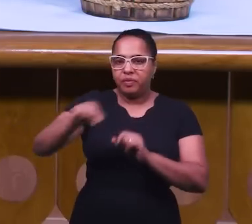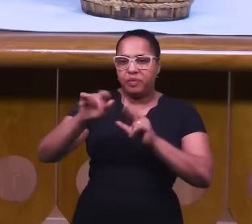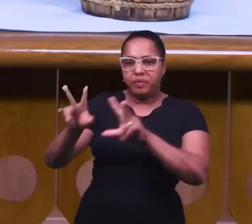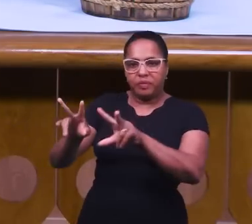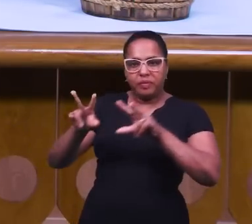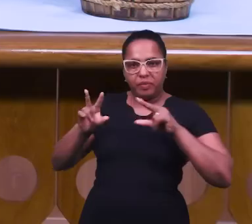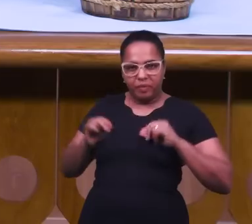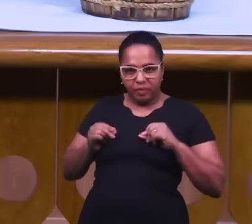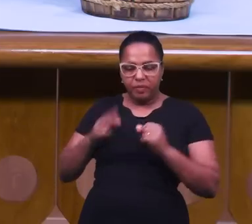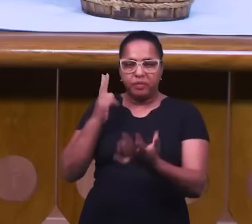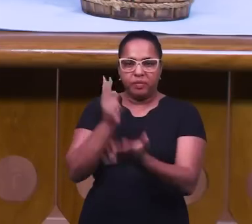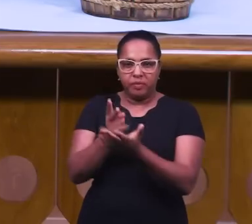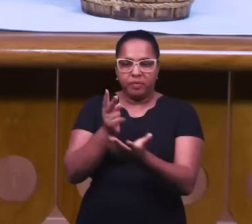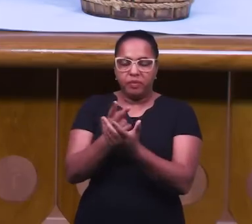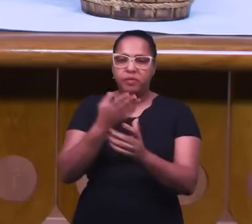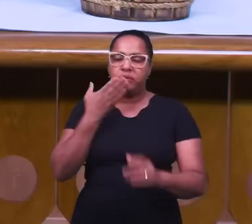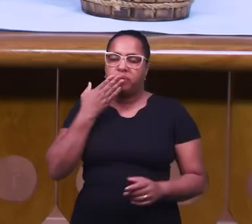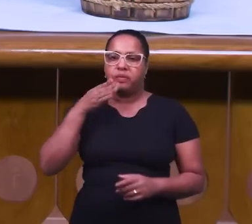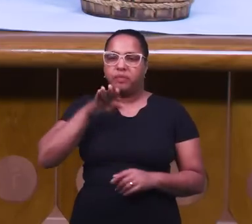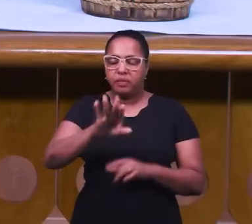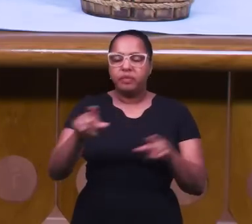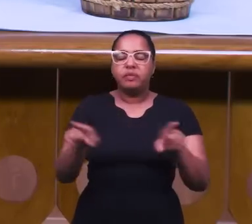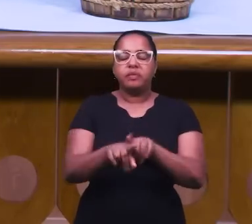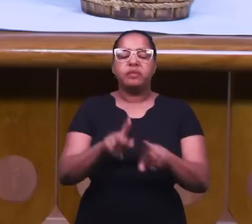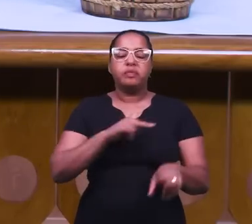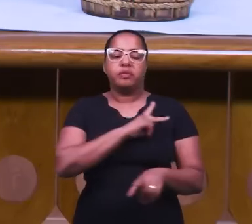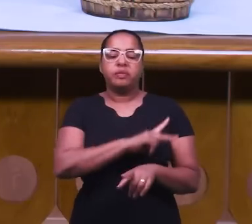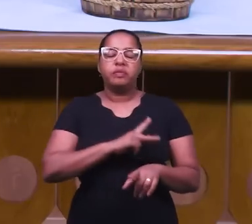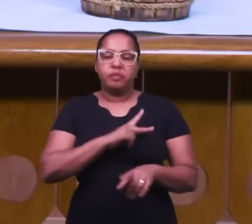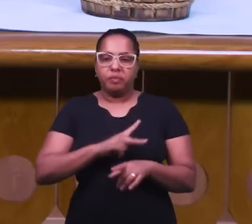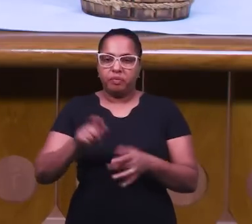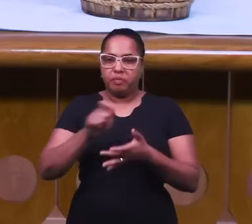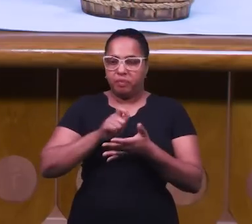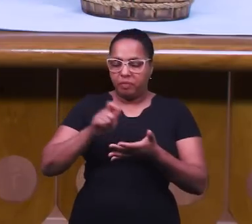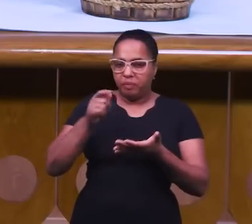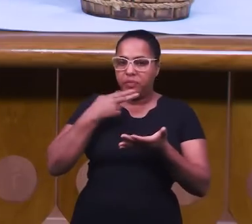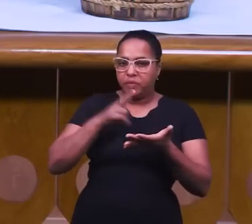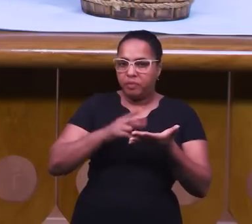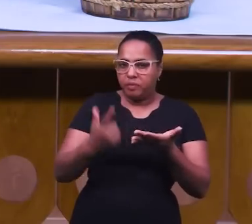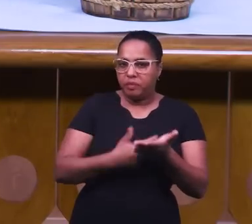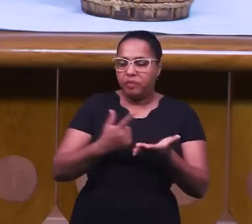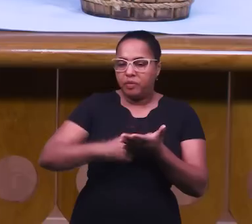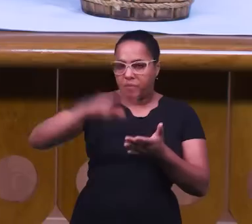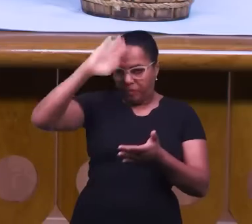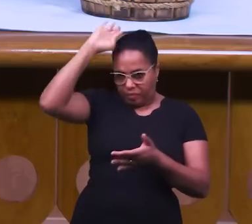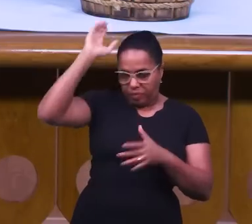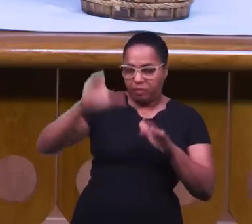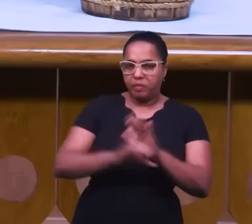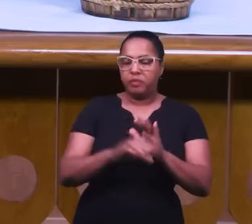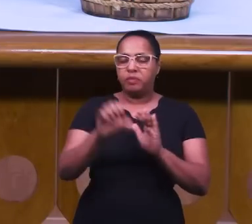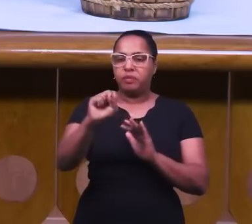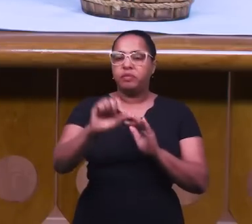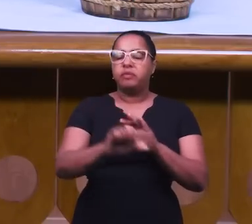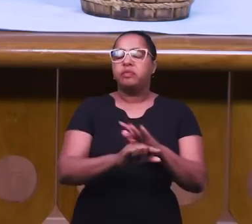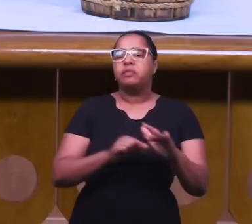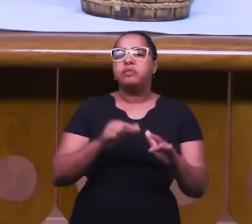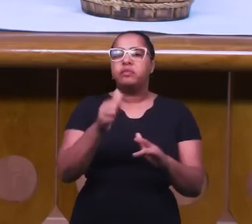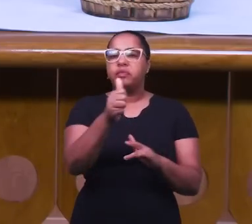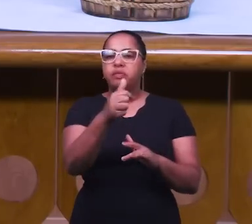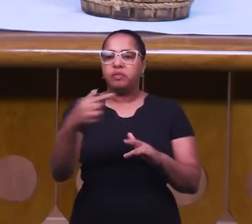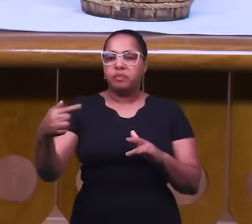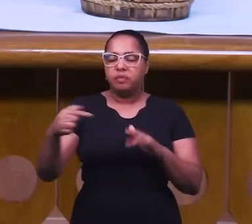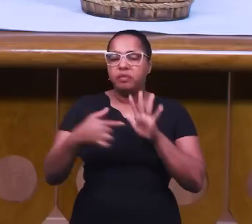mesma promessa. O próprio apóstolo Paulo também, quando escreve aos Romanos, no capítulo 8, verso 17, Romanos